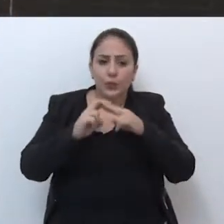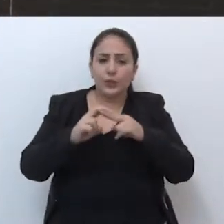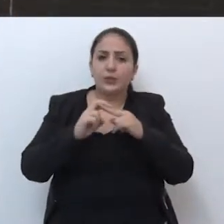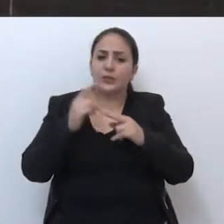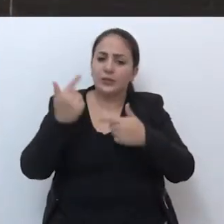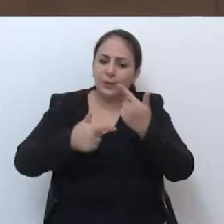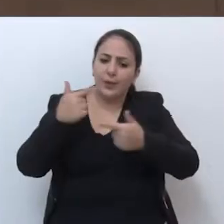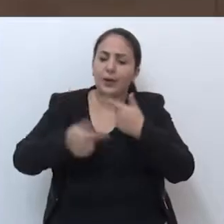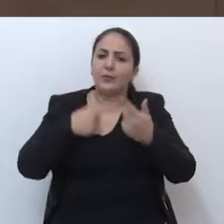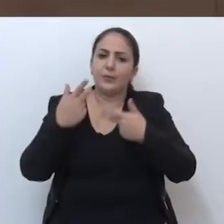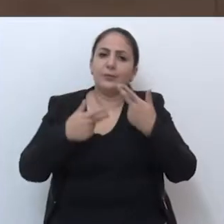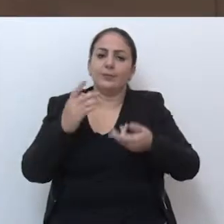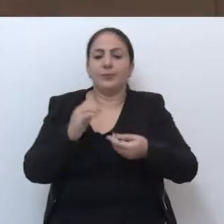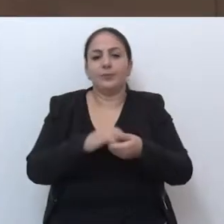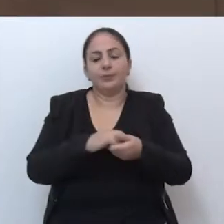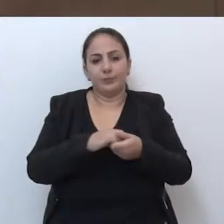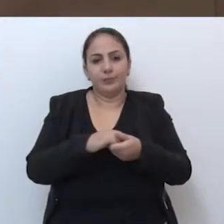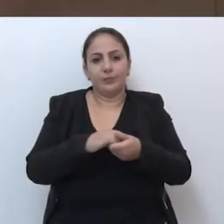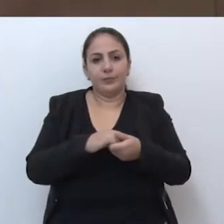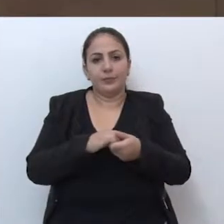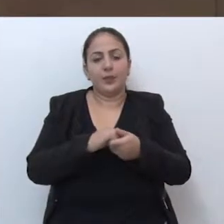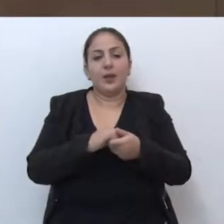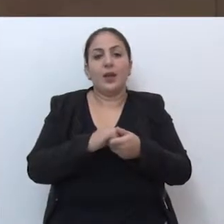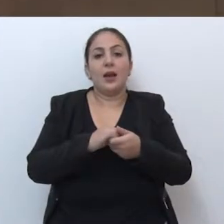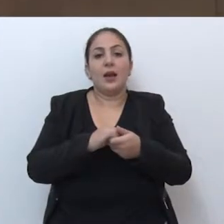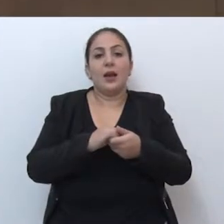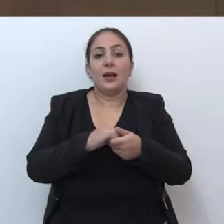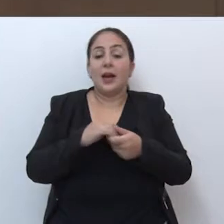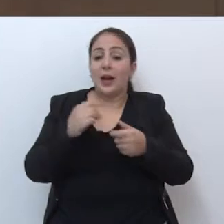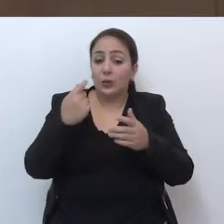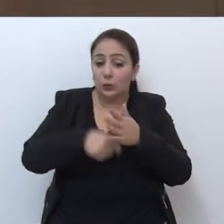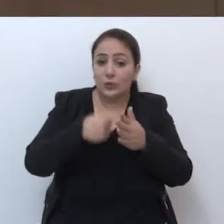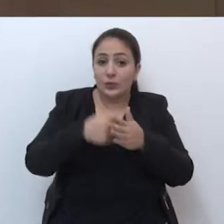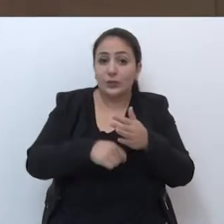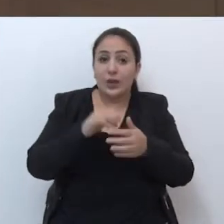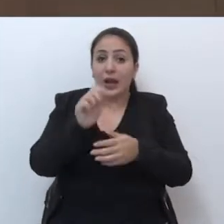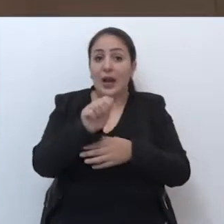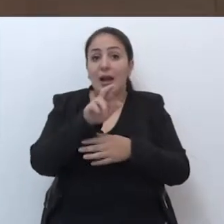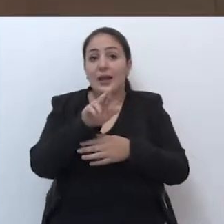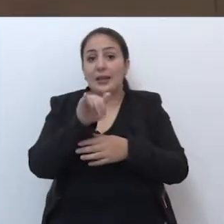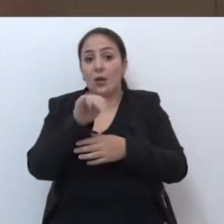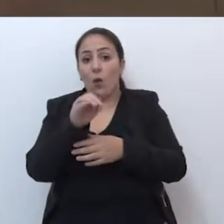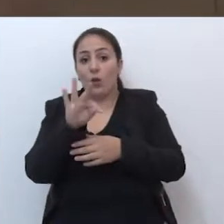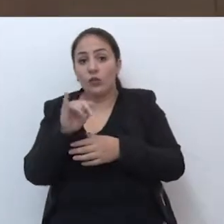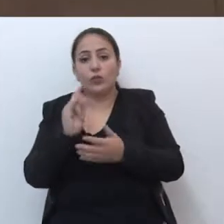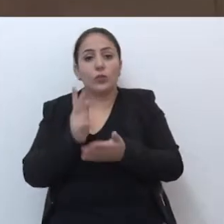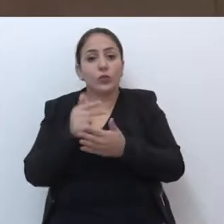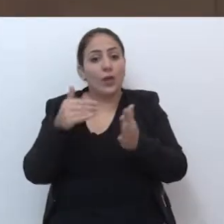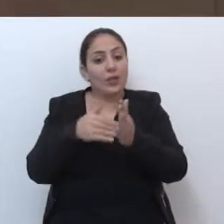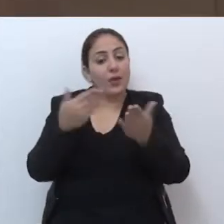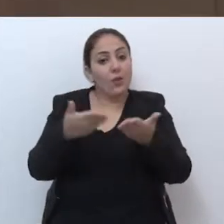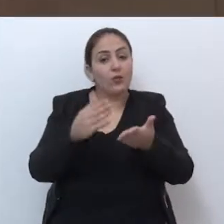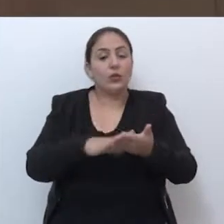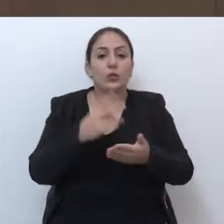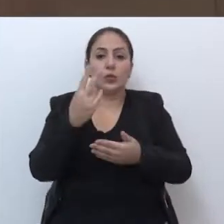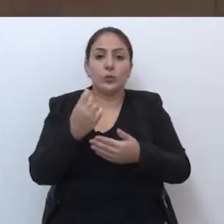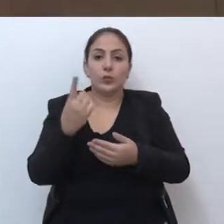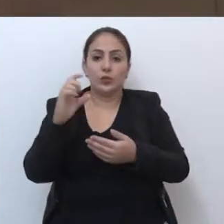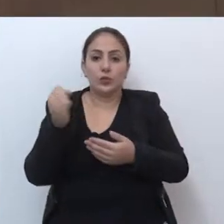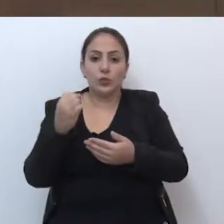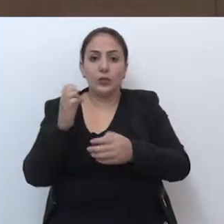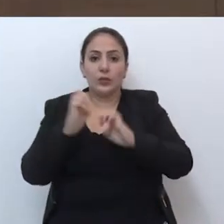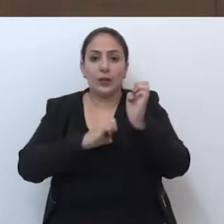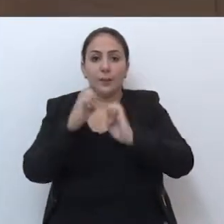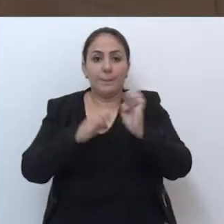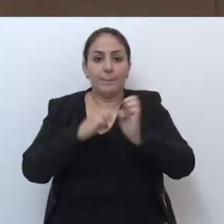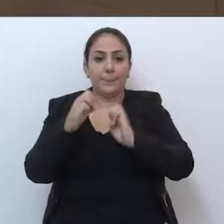tem que trabalhar e pegar. E o legado de seu Ariotti continua até hoje. Em 2018, a empresa foi assumida